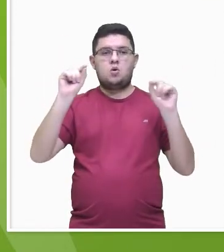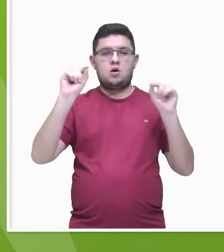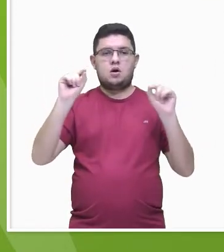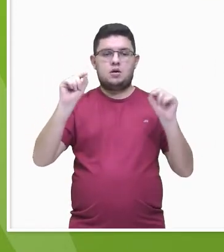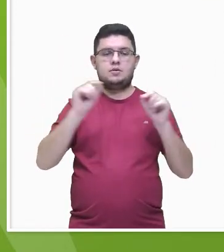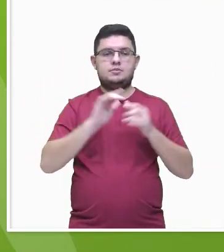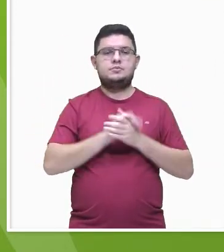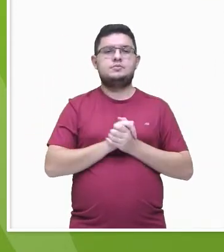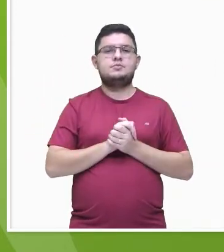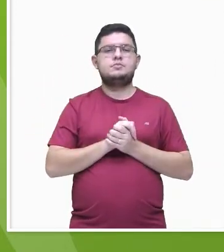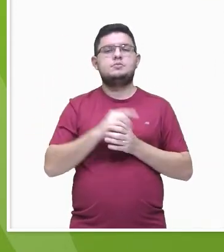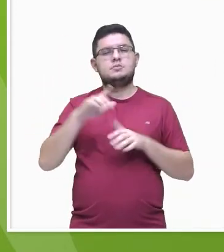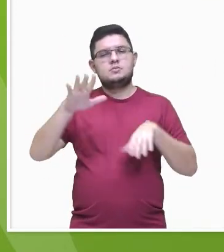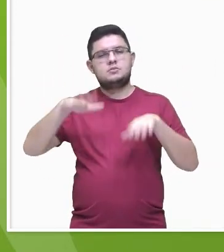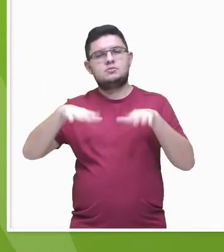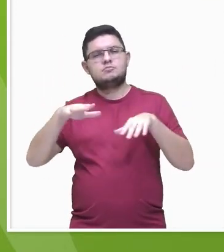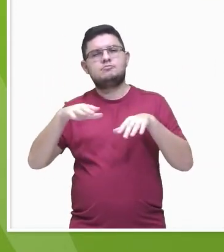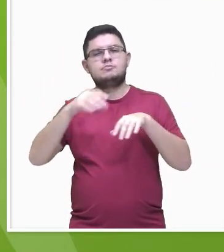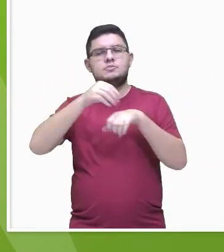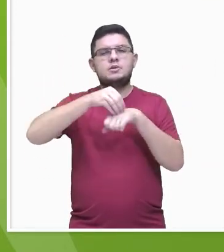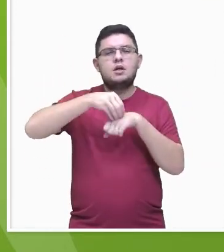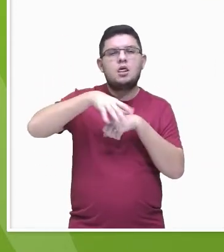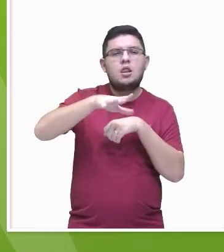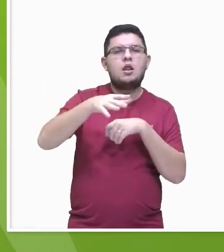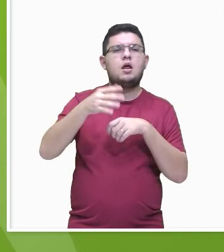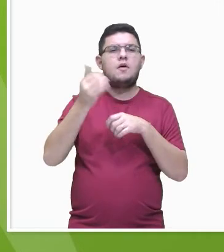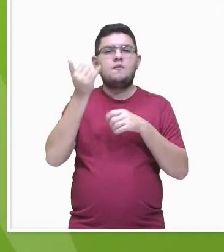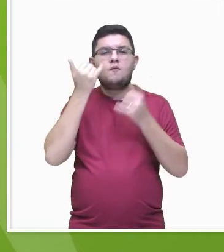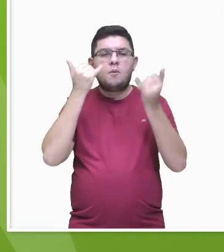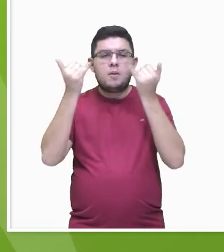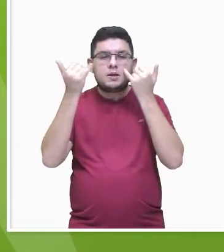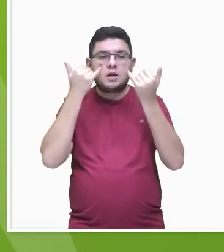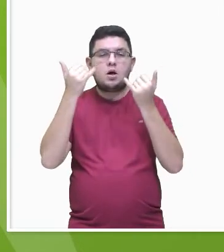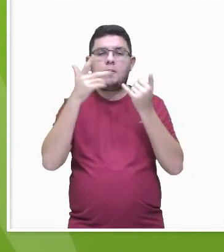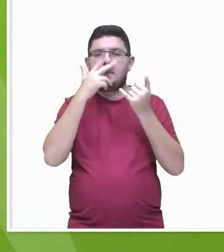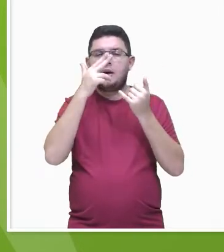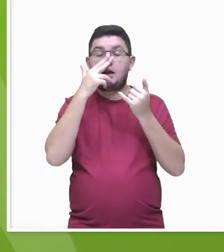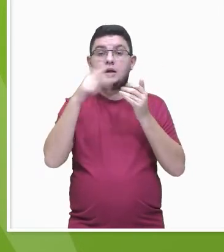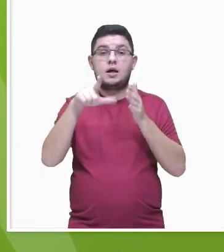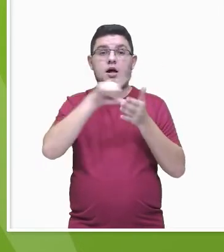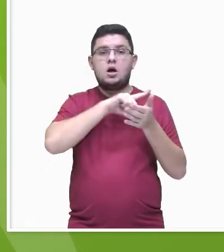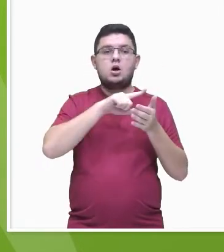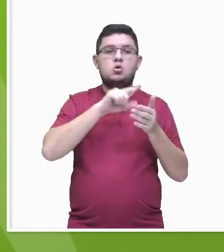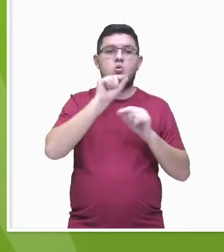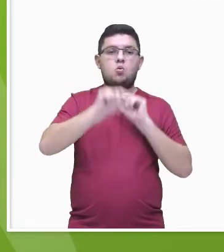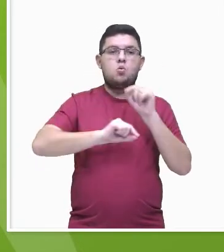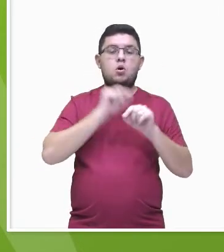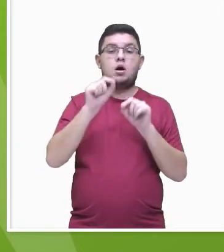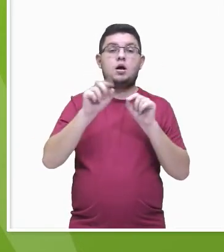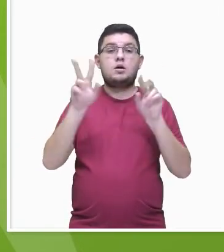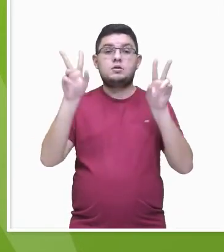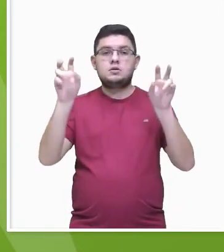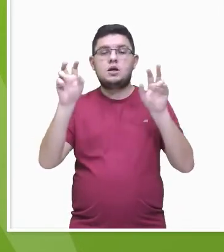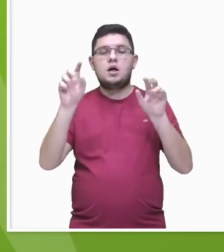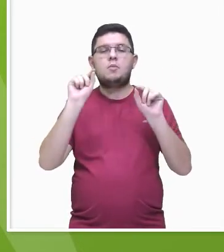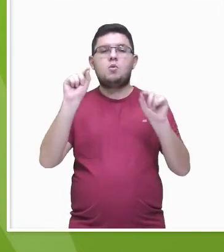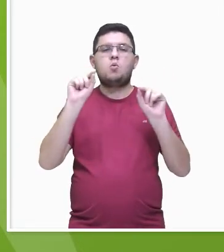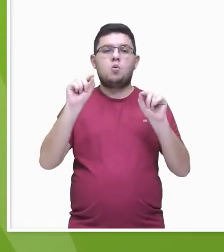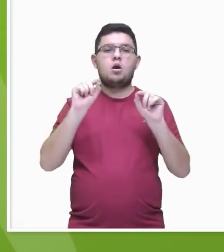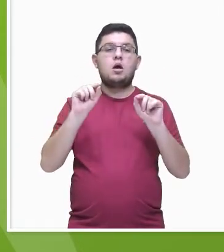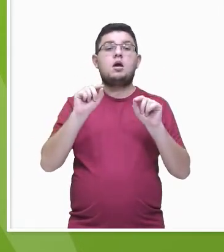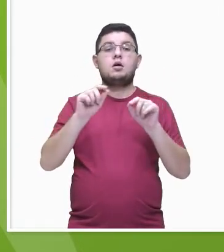um spoiler, vamos dizer assim, aquela informação que vem antes, né, do conteúdo, falando lá sobre a reprodução,